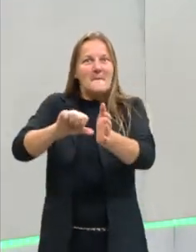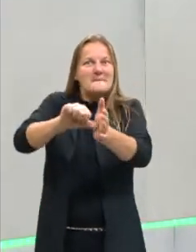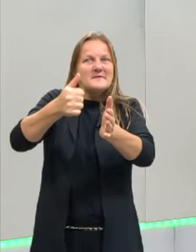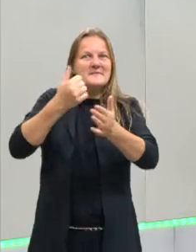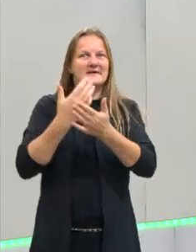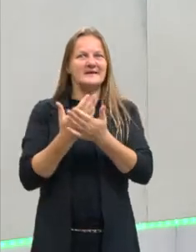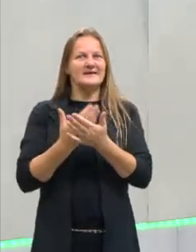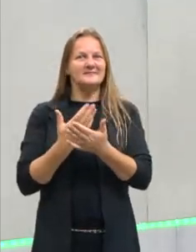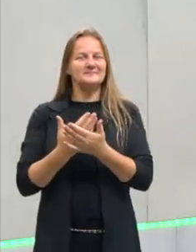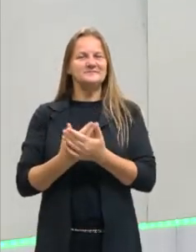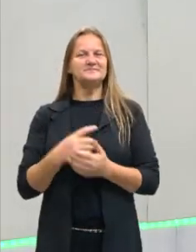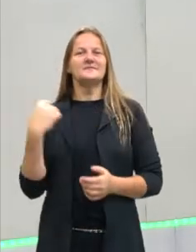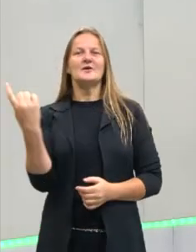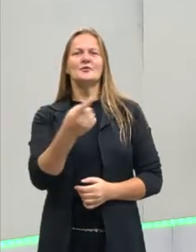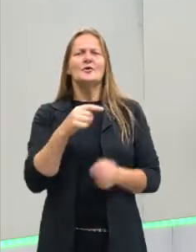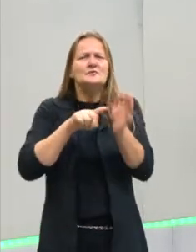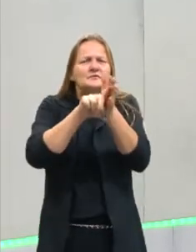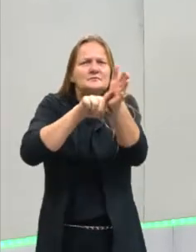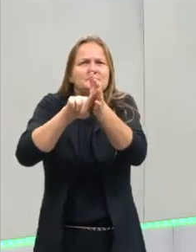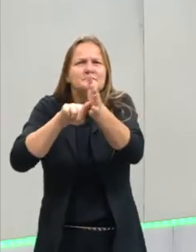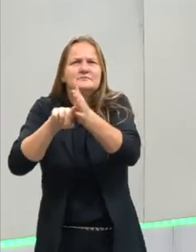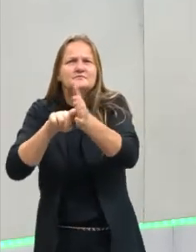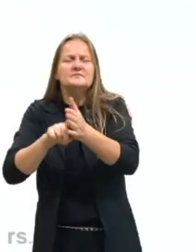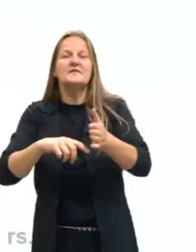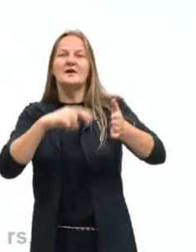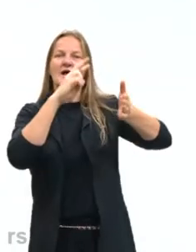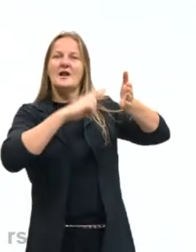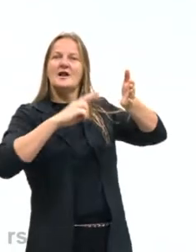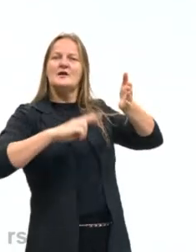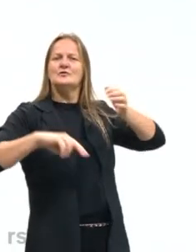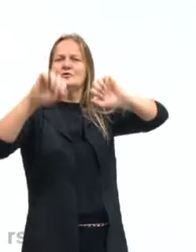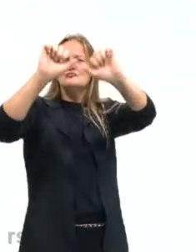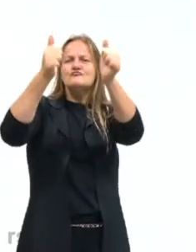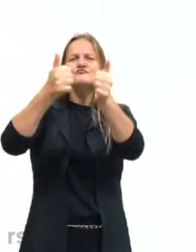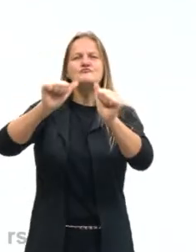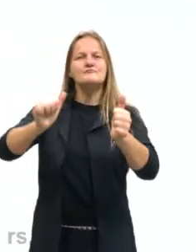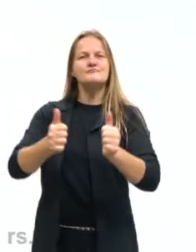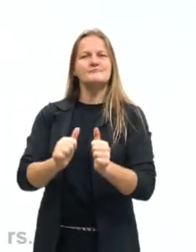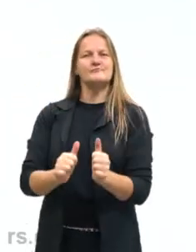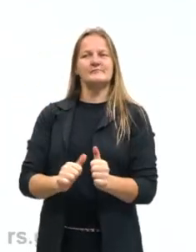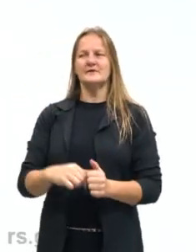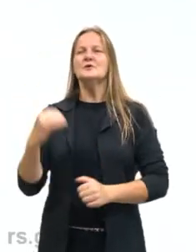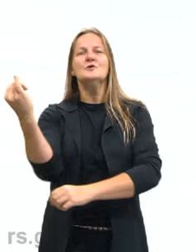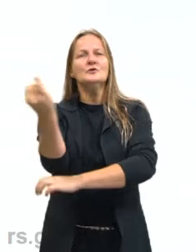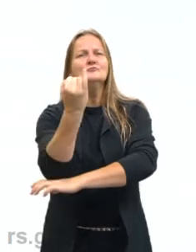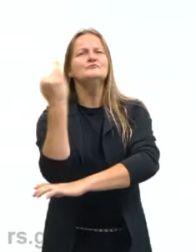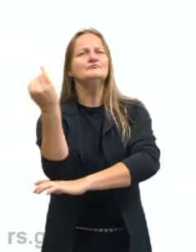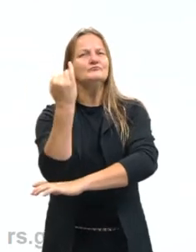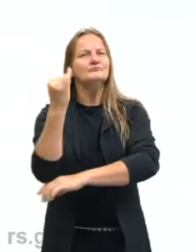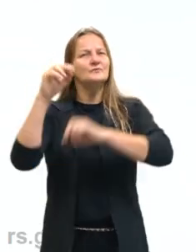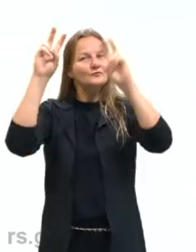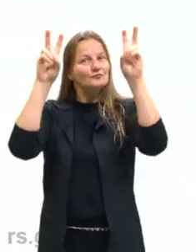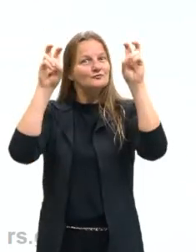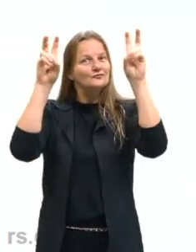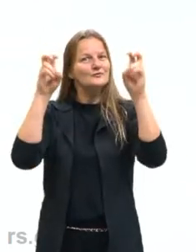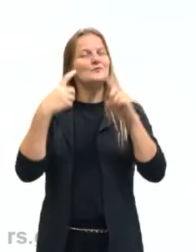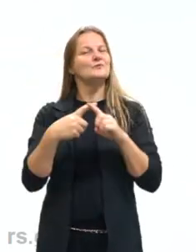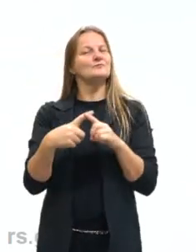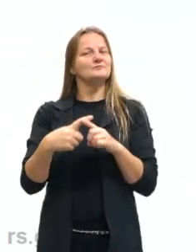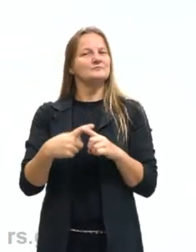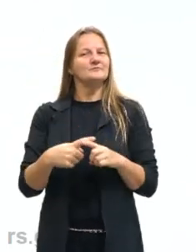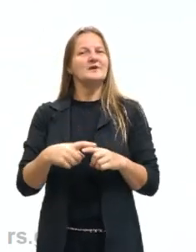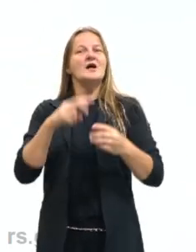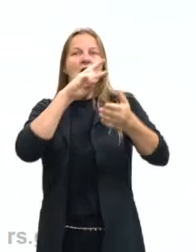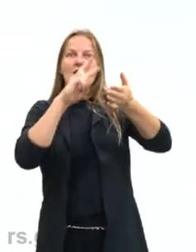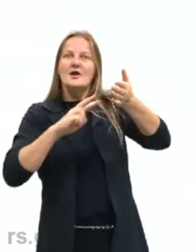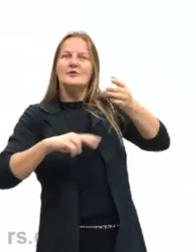aula, nós analisarmos leitura de imagem. É muito importante falar sobre esse tema porque a